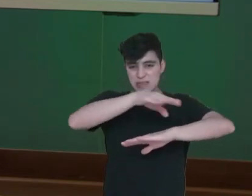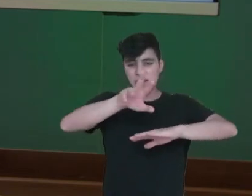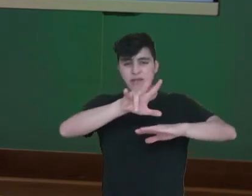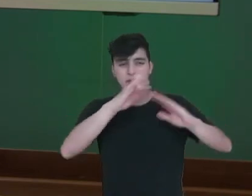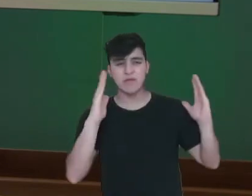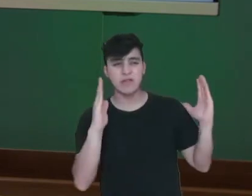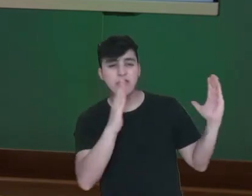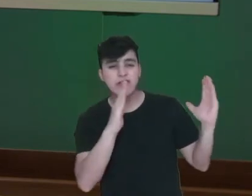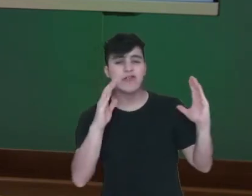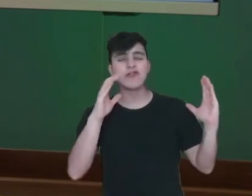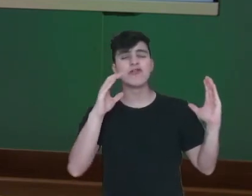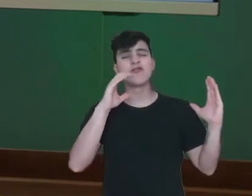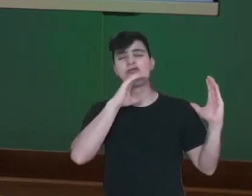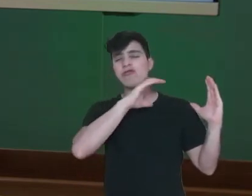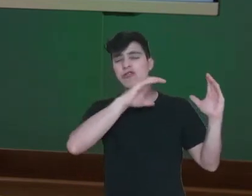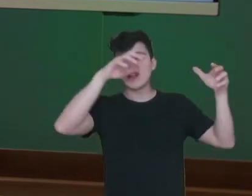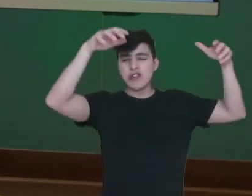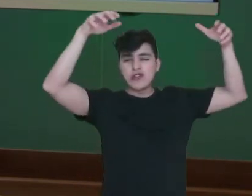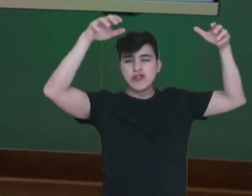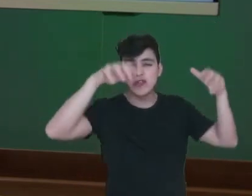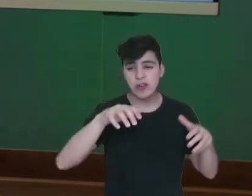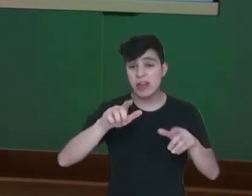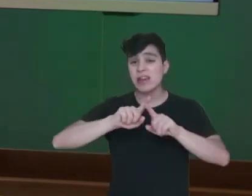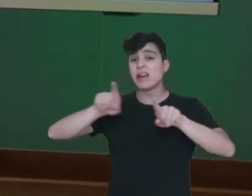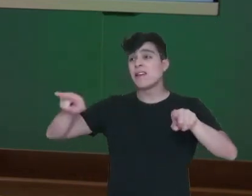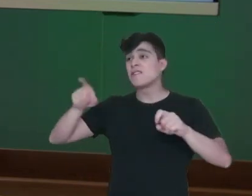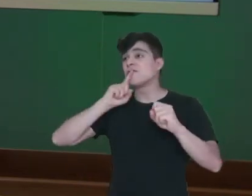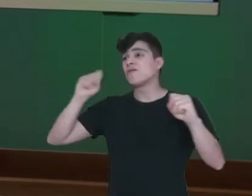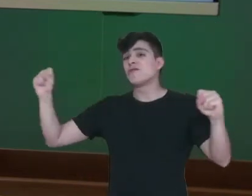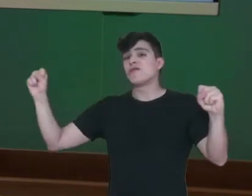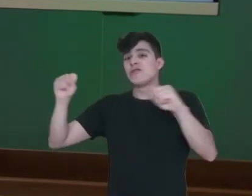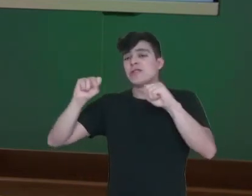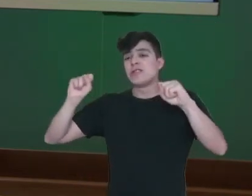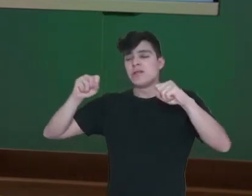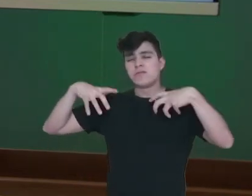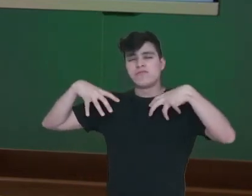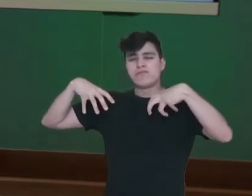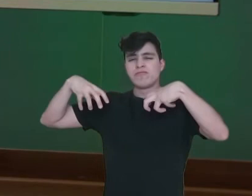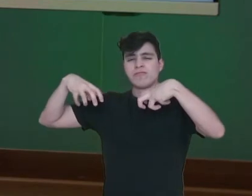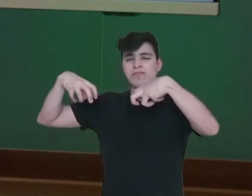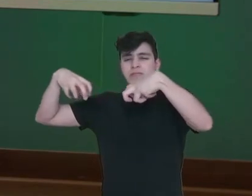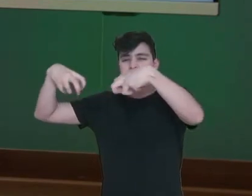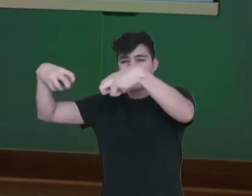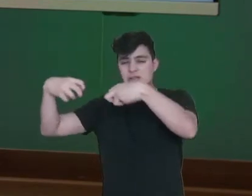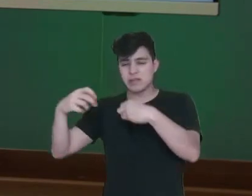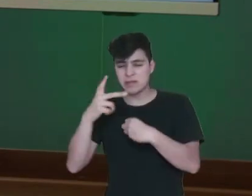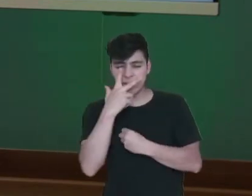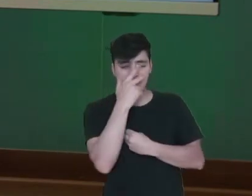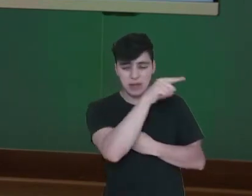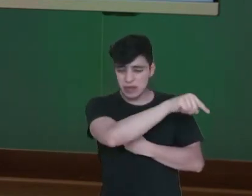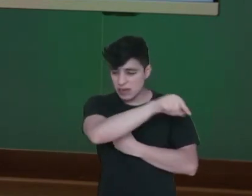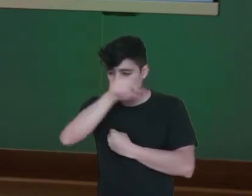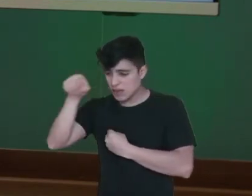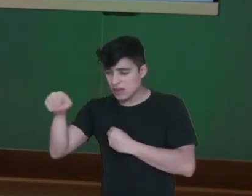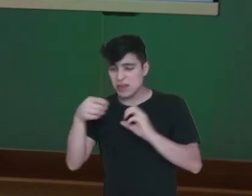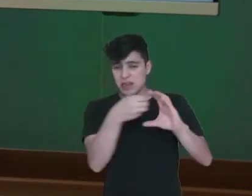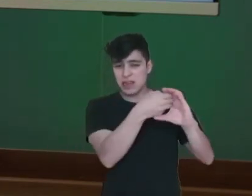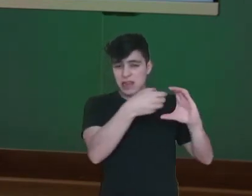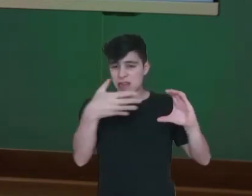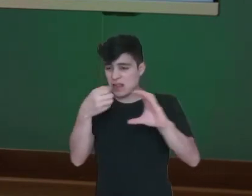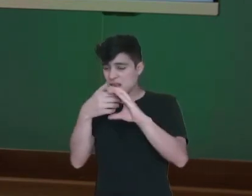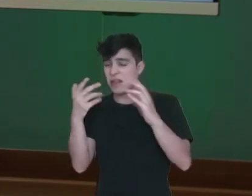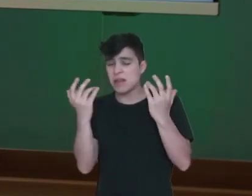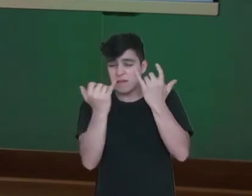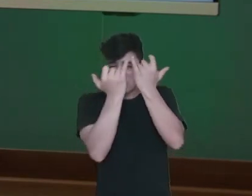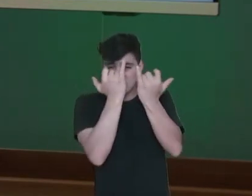verões chuvosos e invernos com menos chuva. É uma característica semelhante entre os dois. As